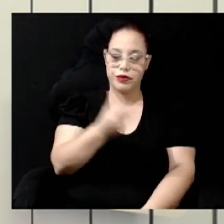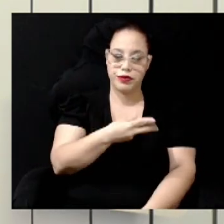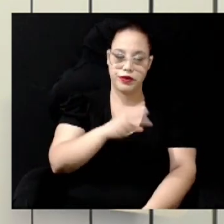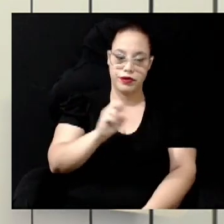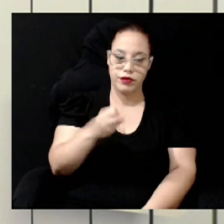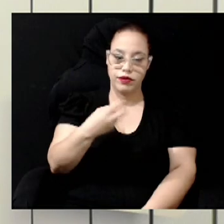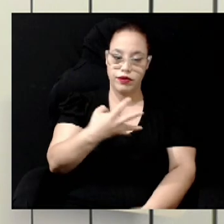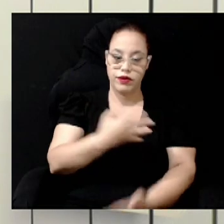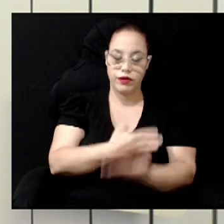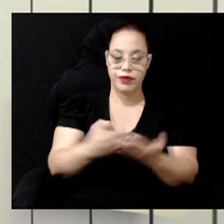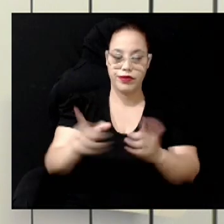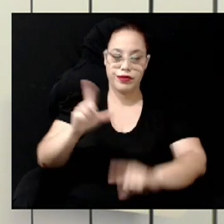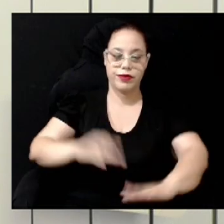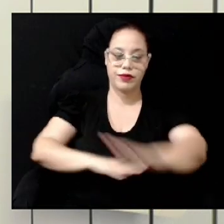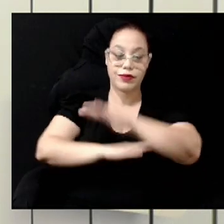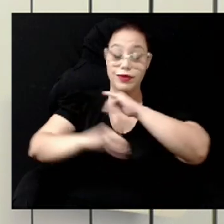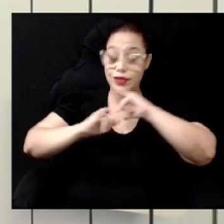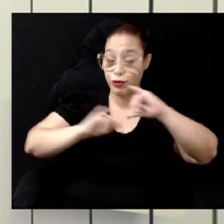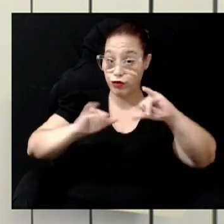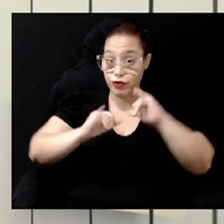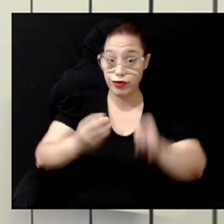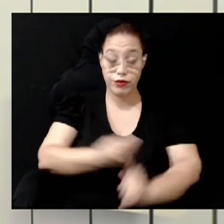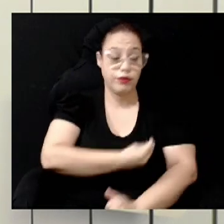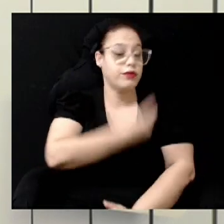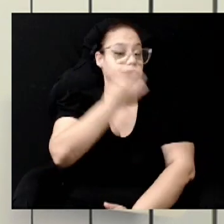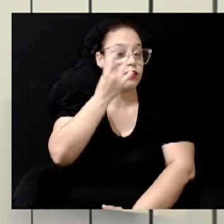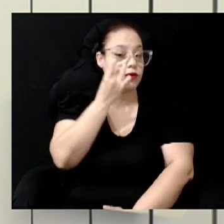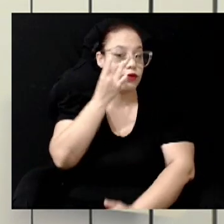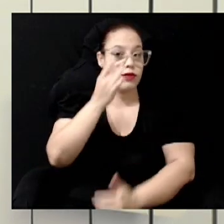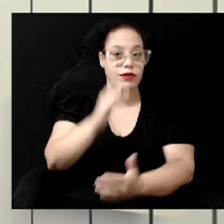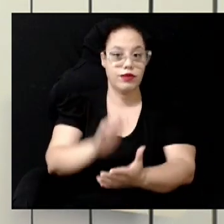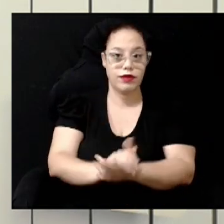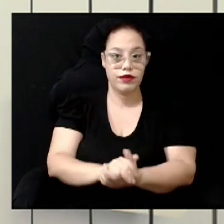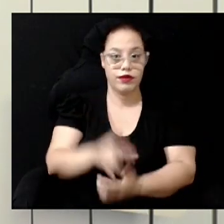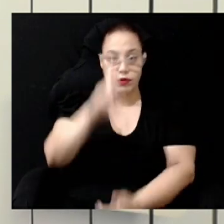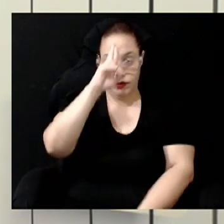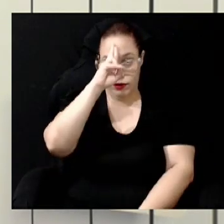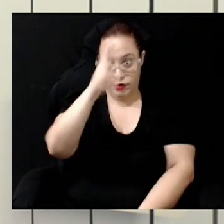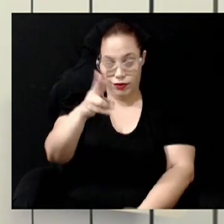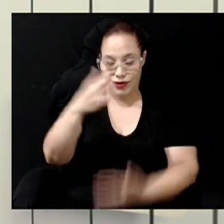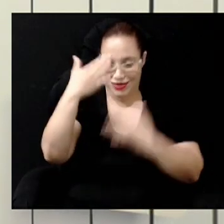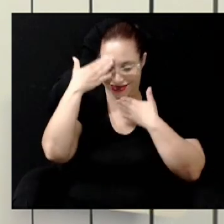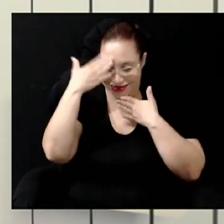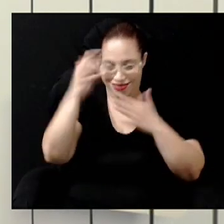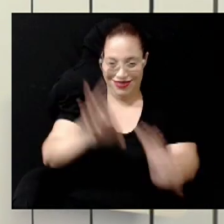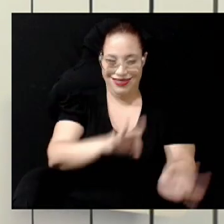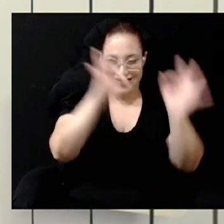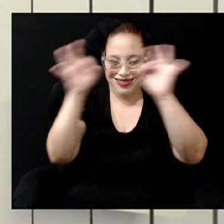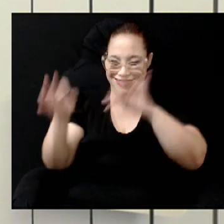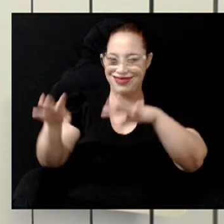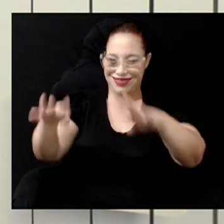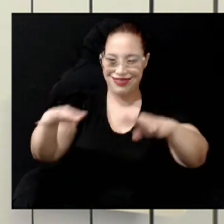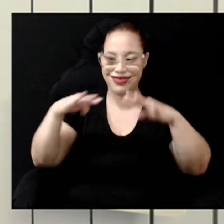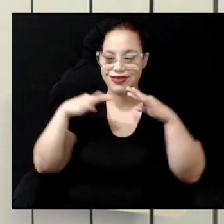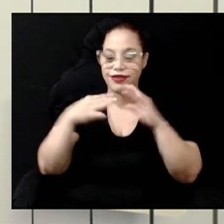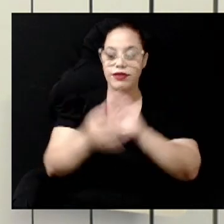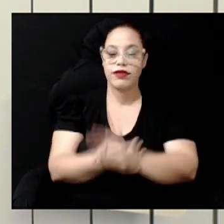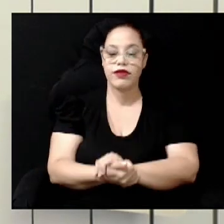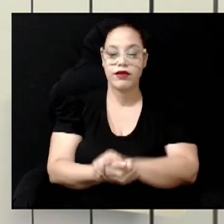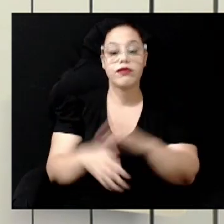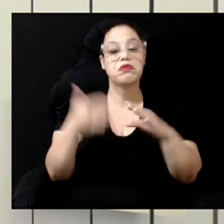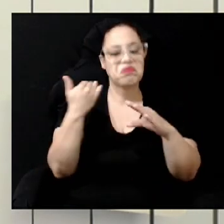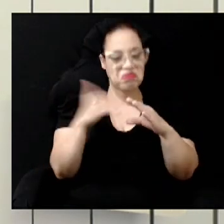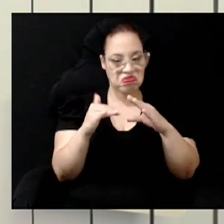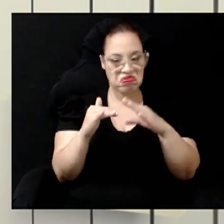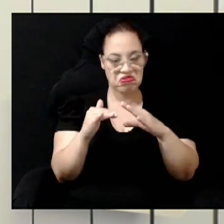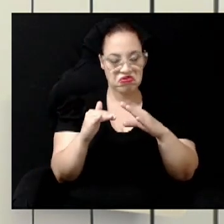Começa agora o Jornal Câmara Notícia ao vivo, meio-dia. Muito obrigado pela sua companhia, pela sua audiência e participe.